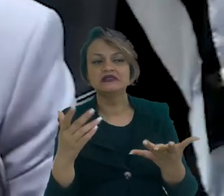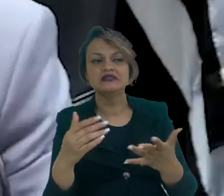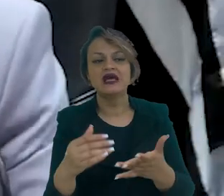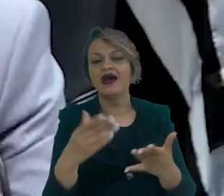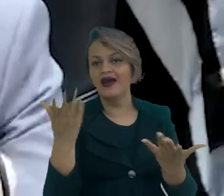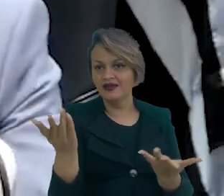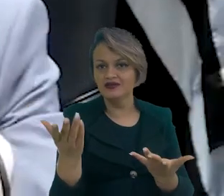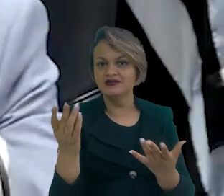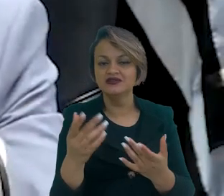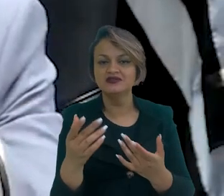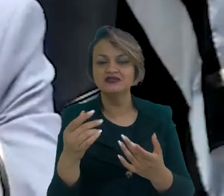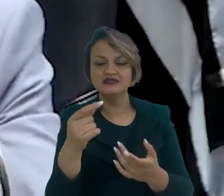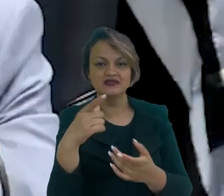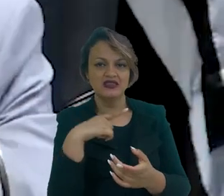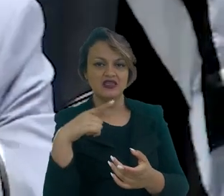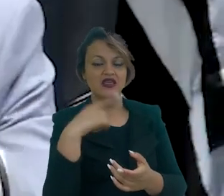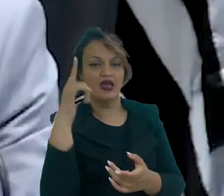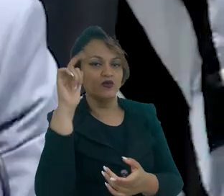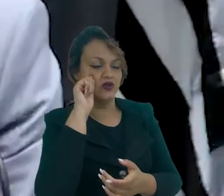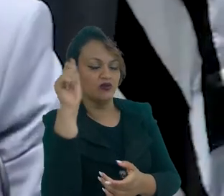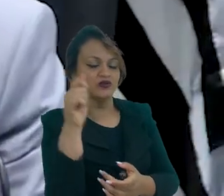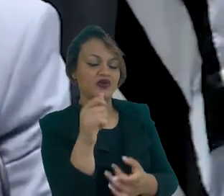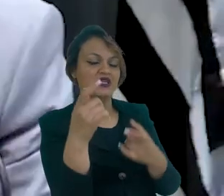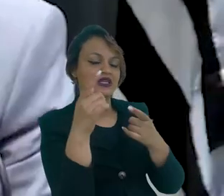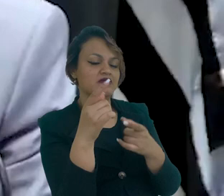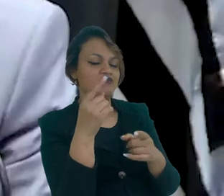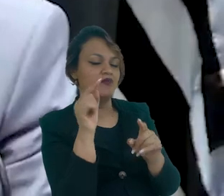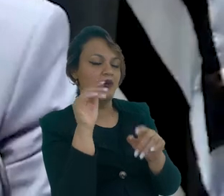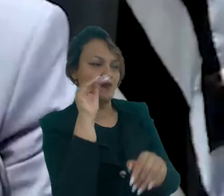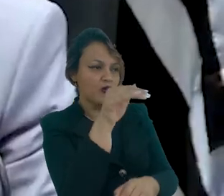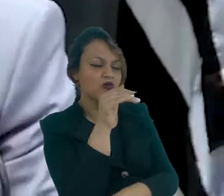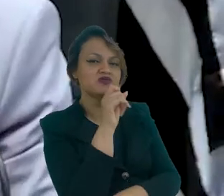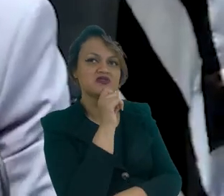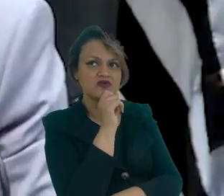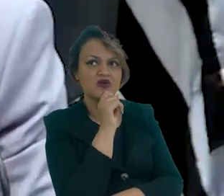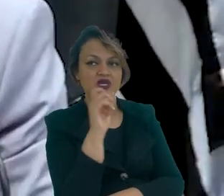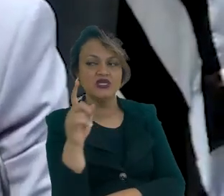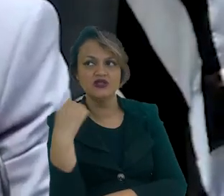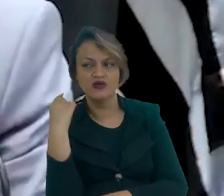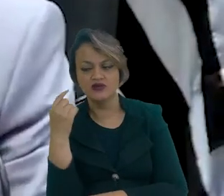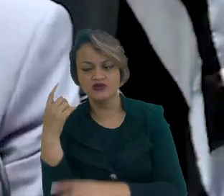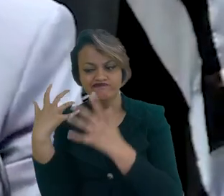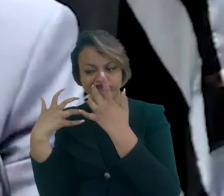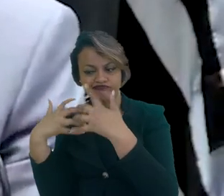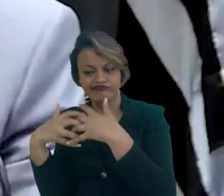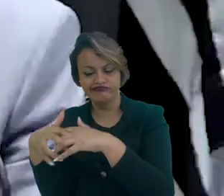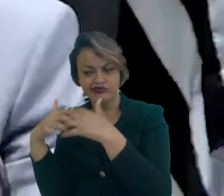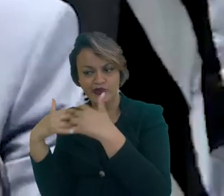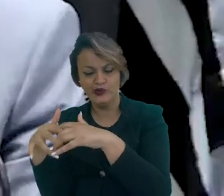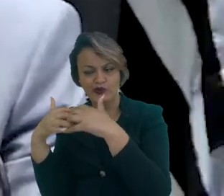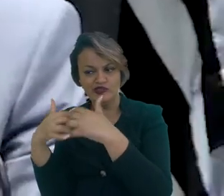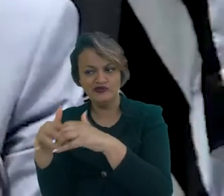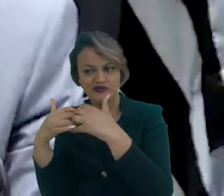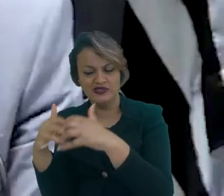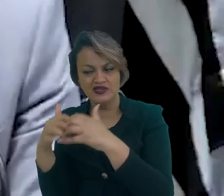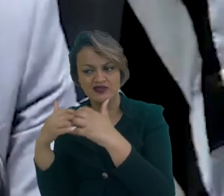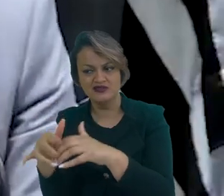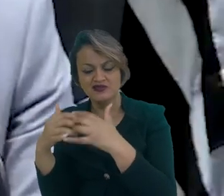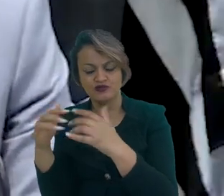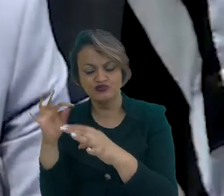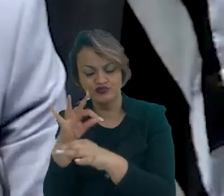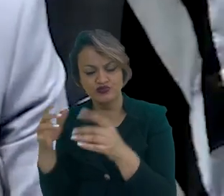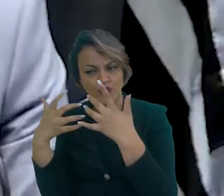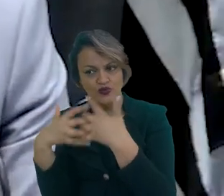coisa por trás e pensa de fé ele faz uma proposição uma proposição que as nossas